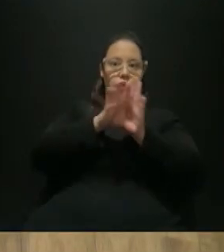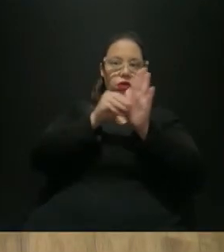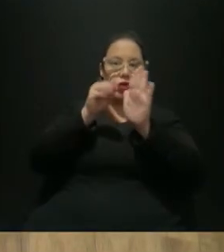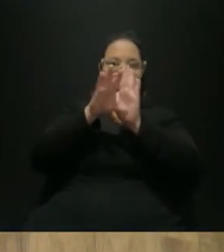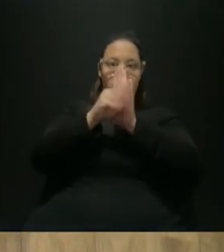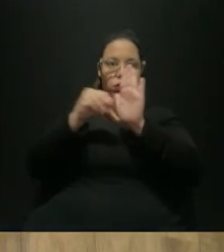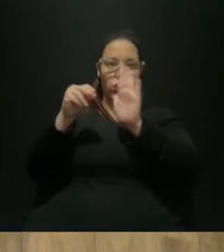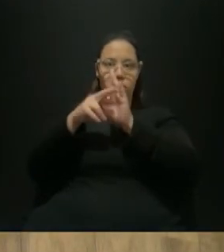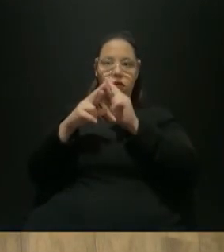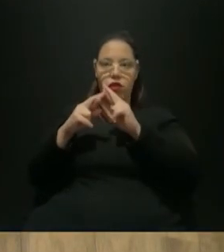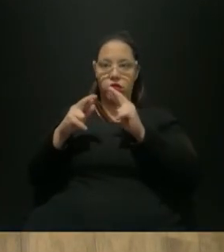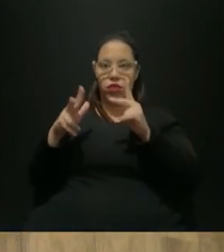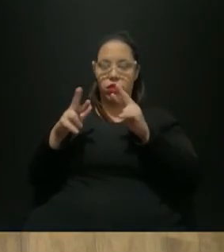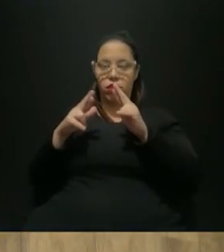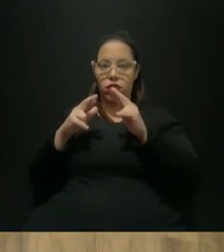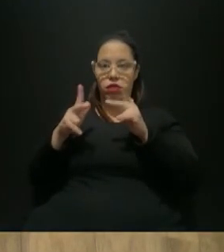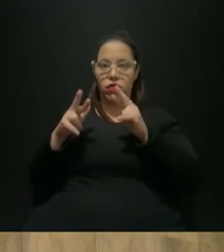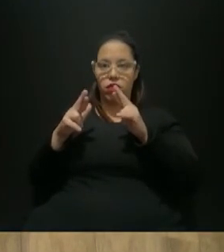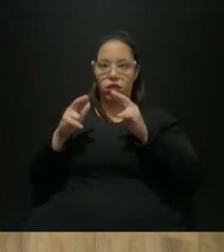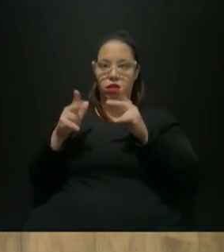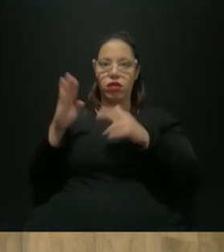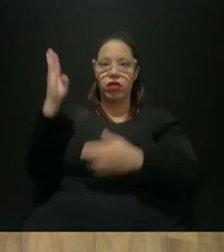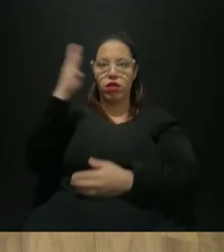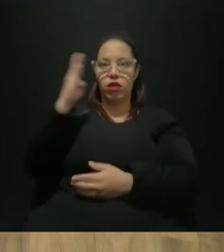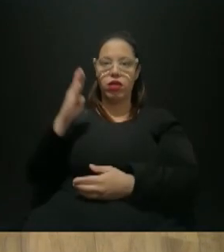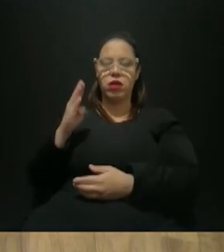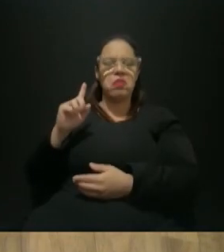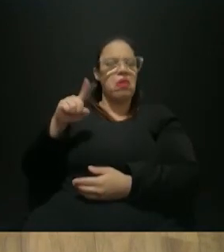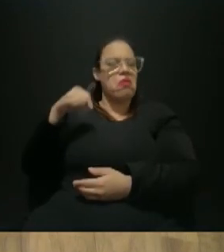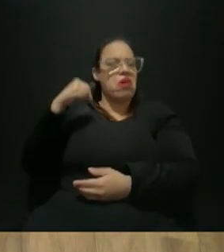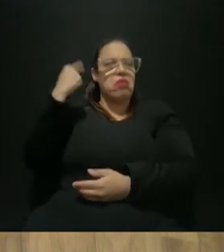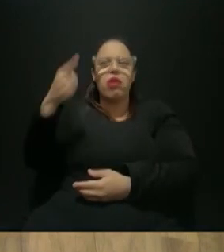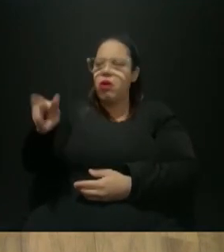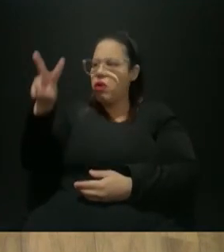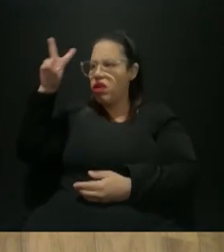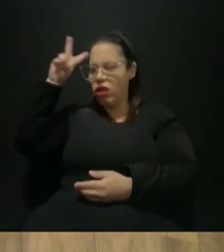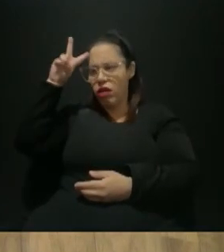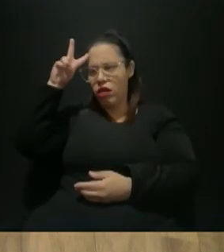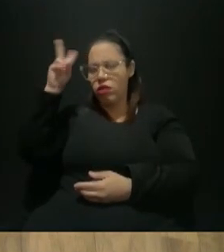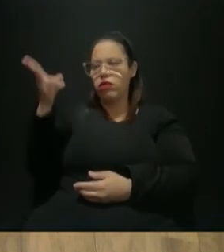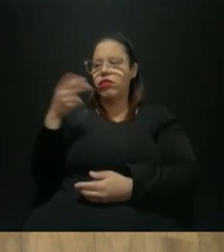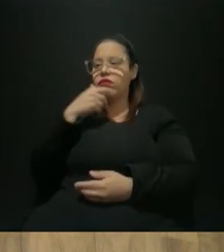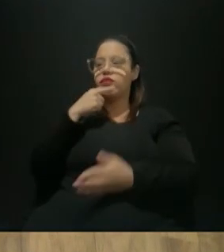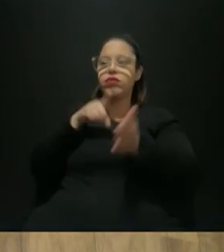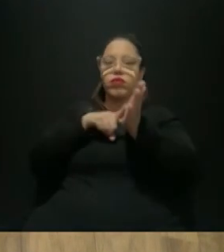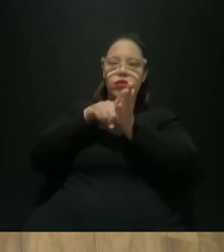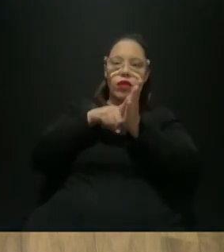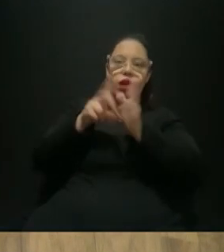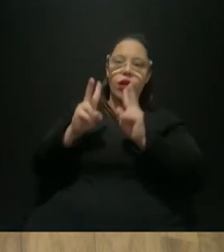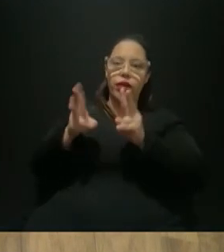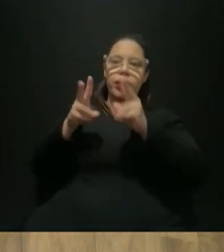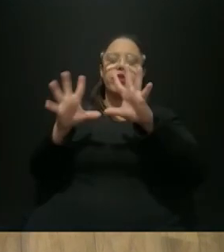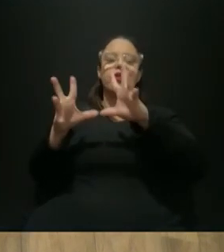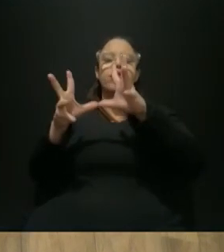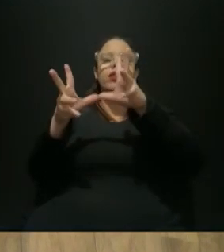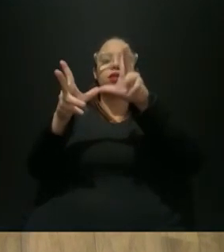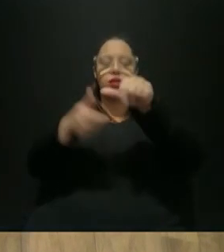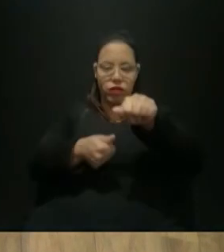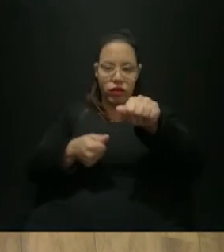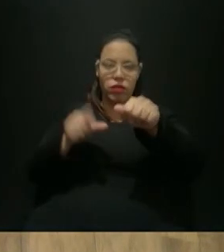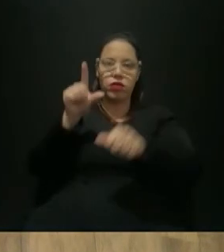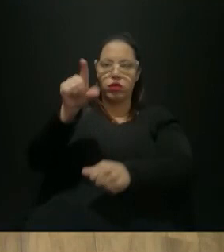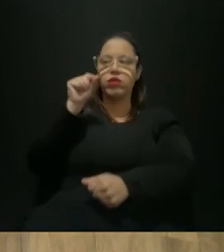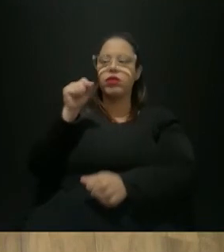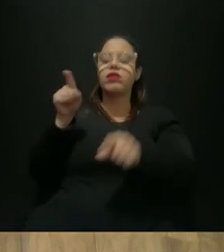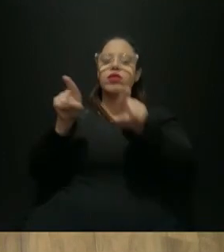diferentes. menor, O Brasil tudo. tem uma outra história, Isso, né? tá. Mas a pesquisa ela continua no mundo e o Brasil foi escolhido também, né,